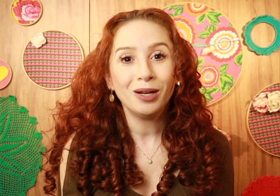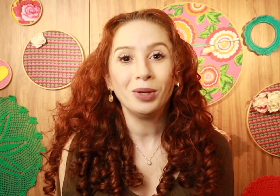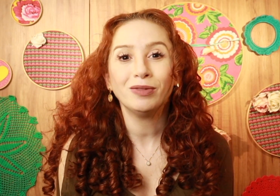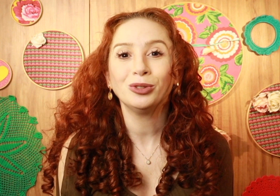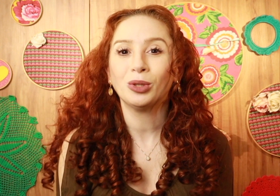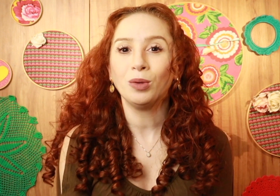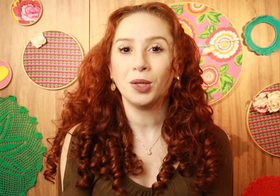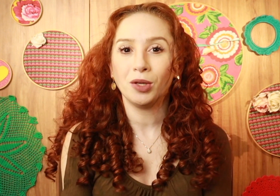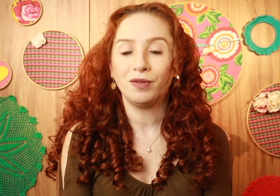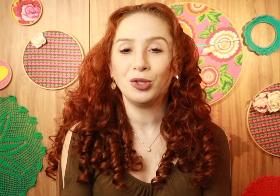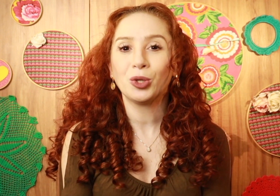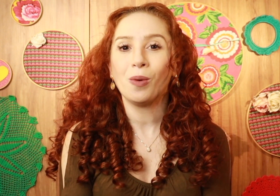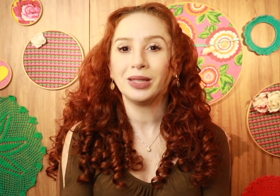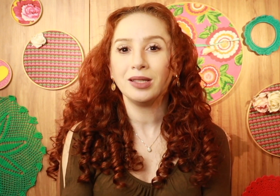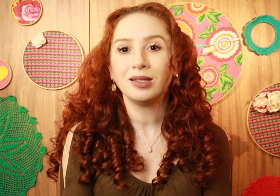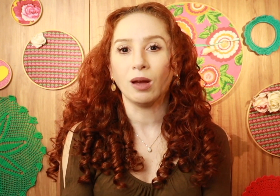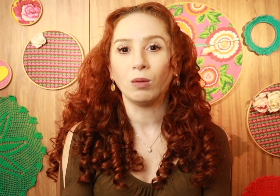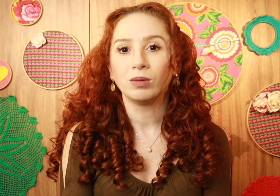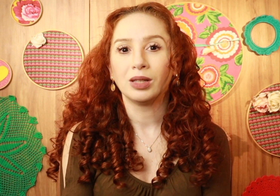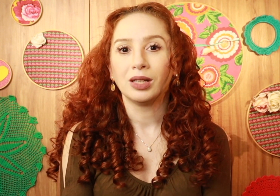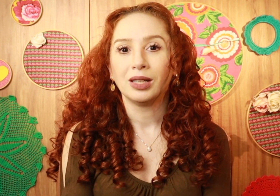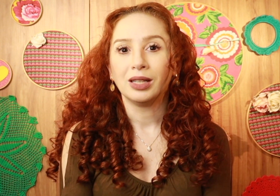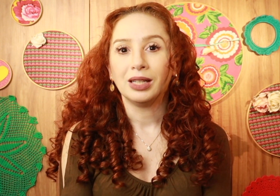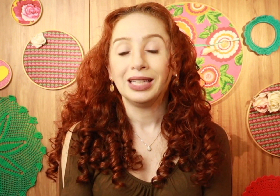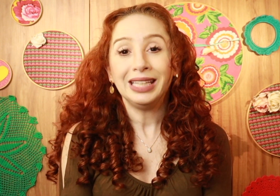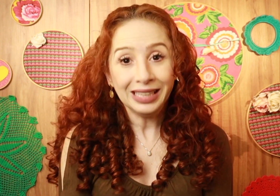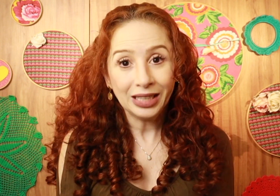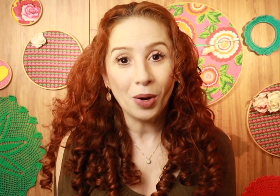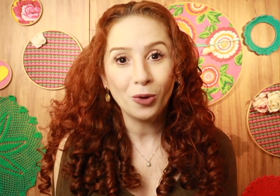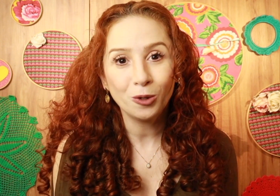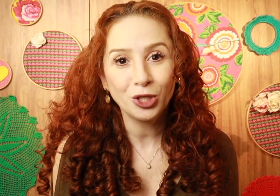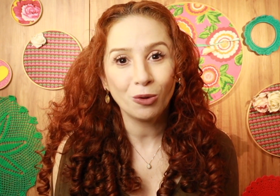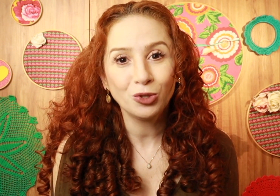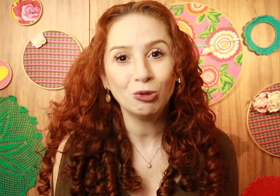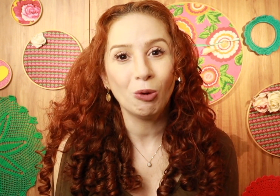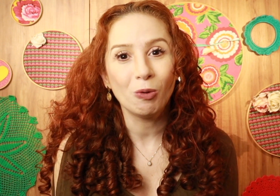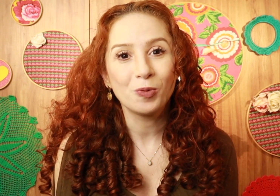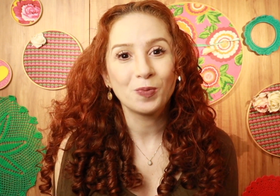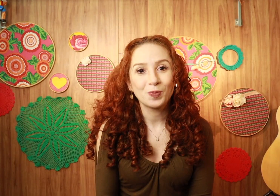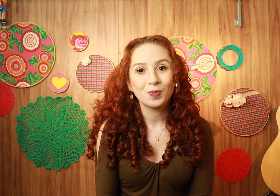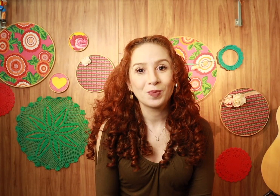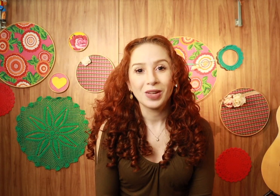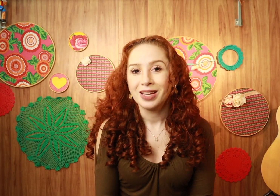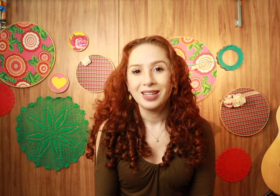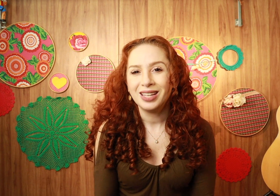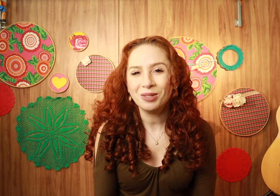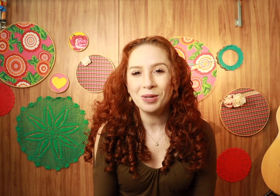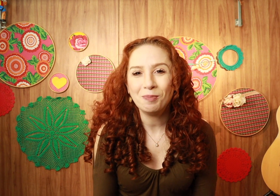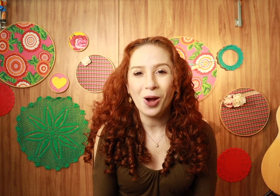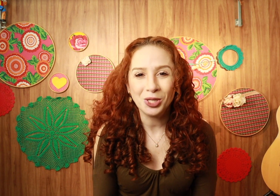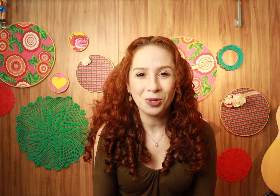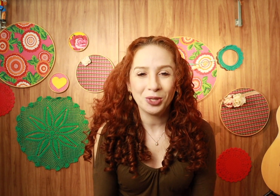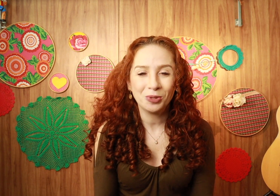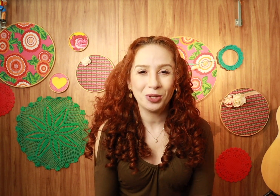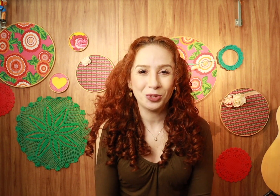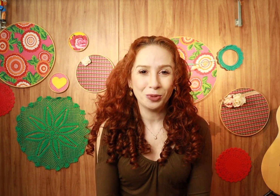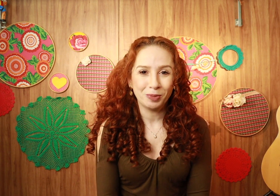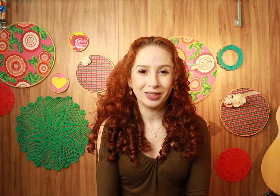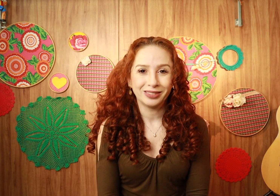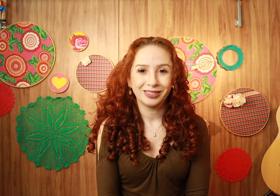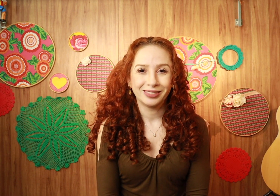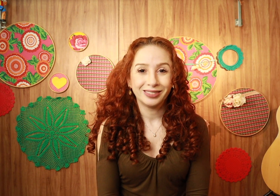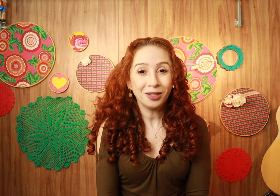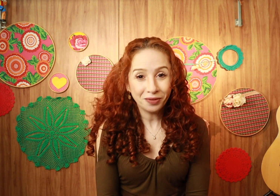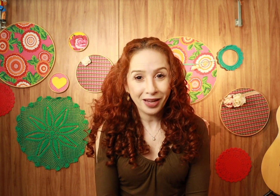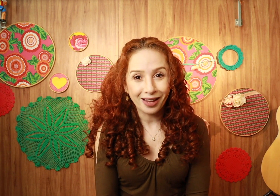o leão levantou seus ouvidos com atenção. E então a coruja continuou. Não se importe com a sua